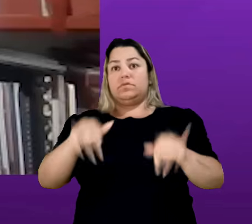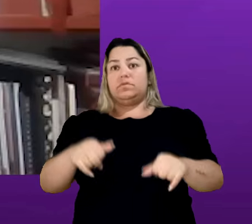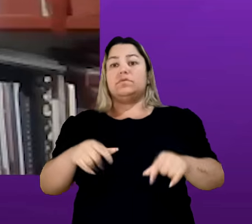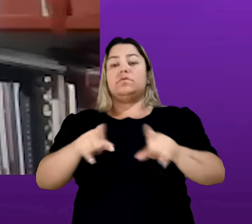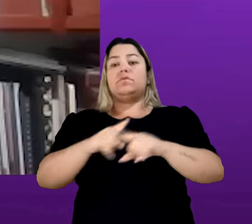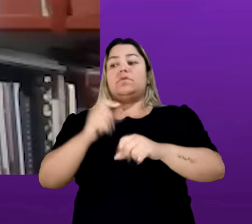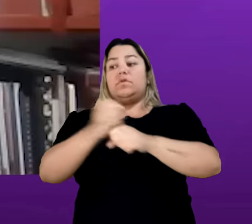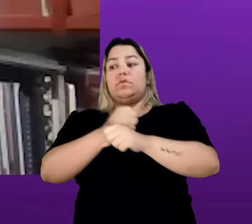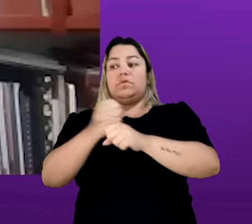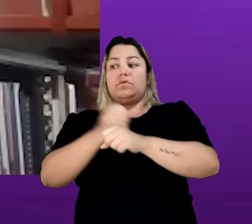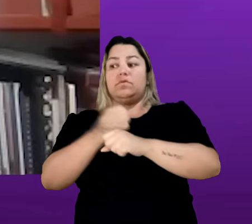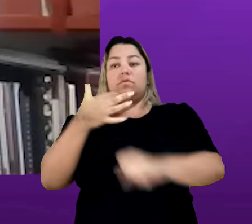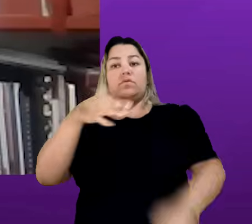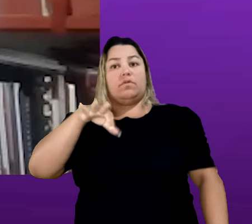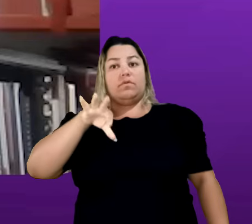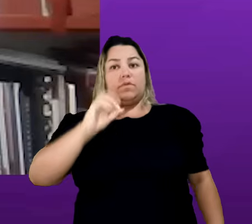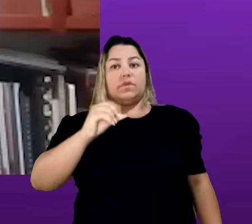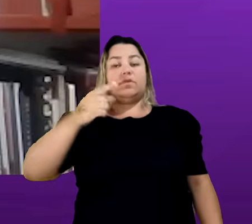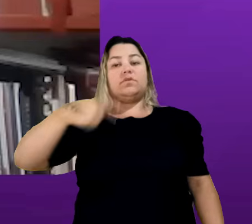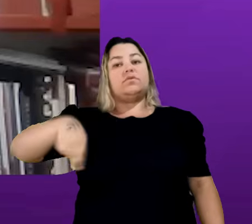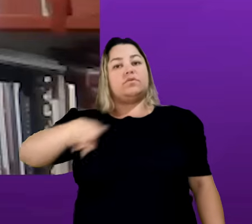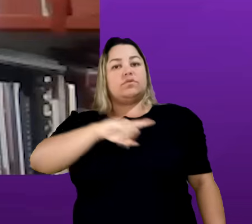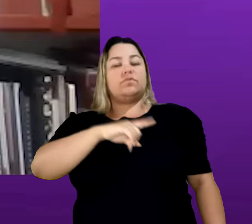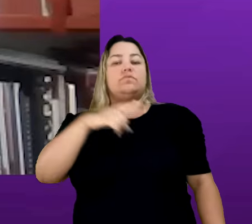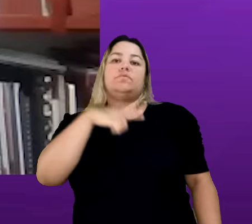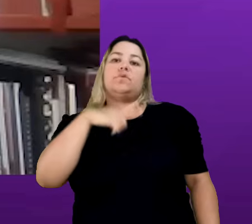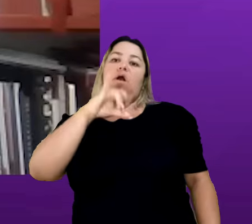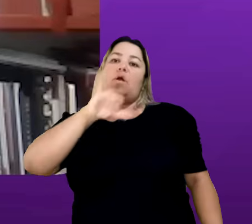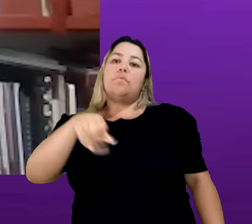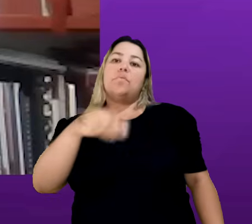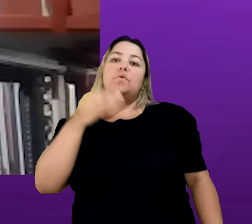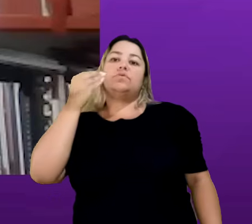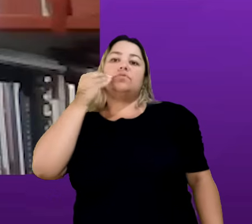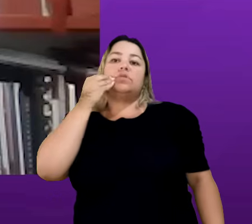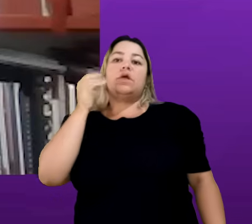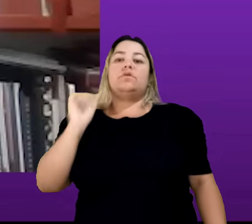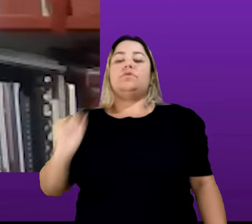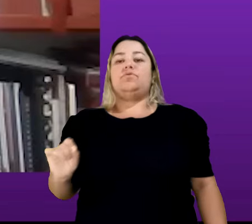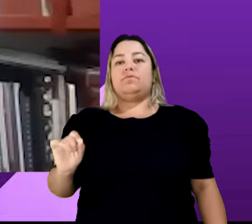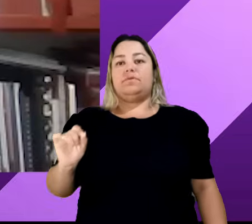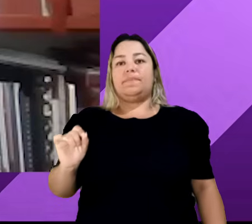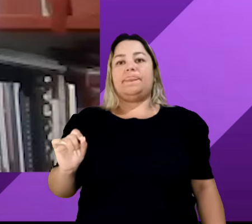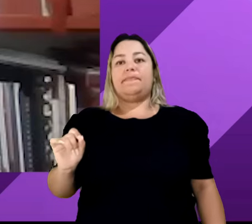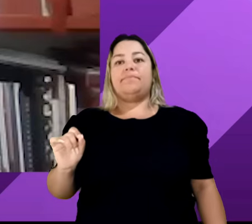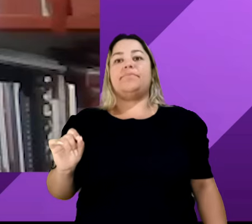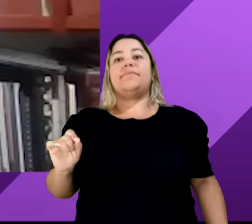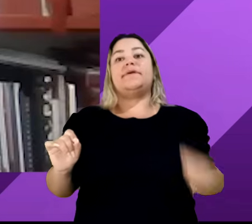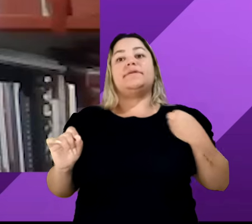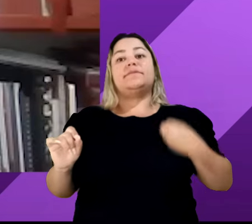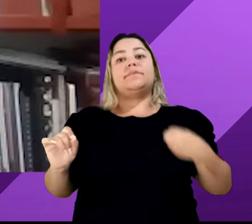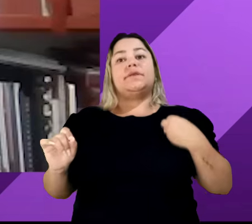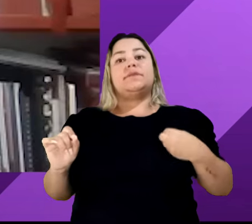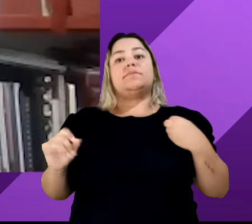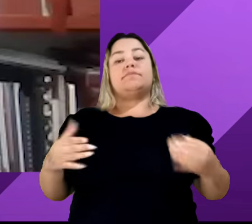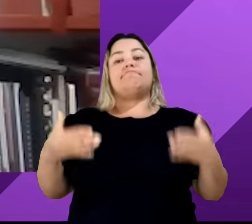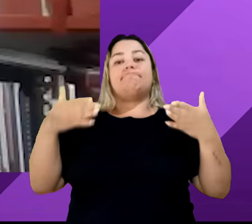2000, nós tivemos a oportunidade de participar da direção da